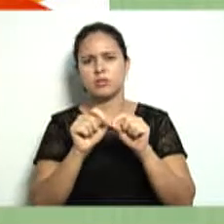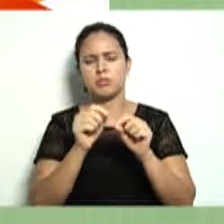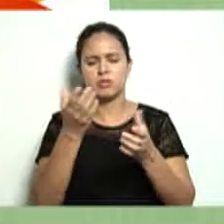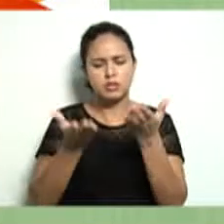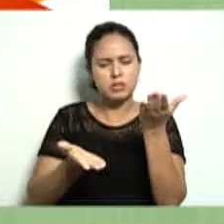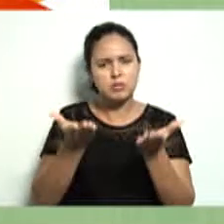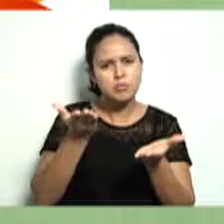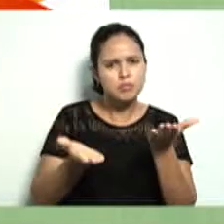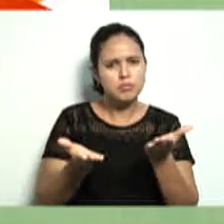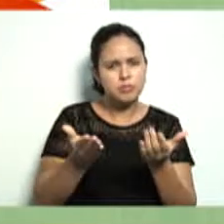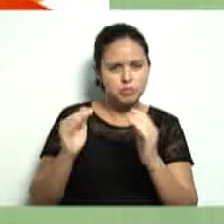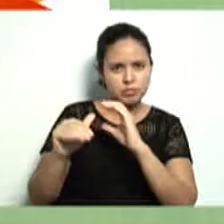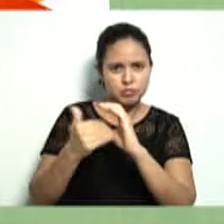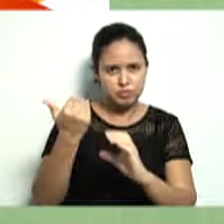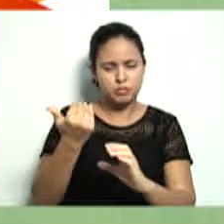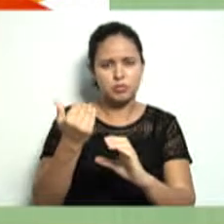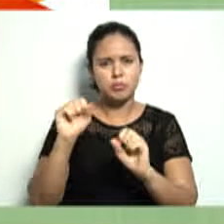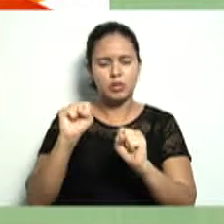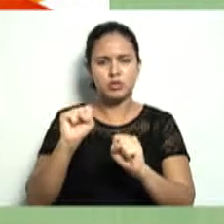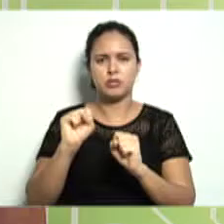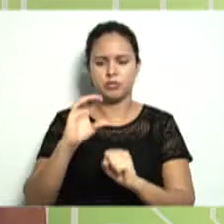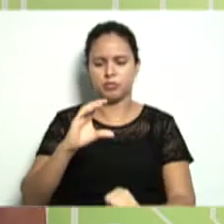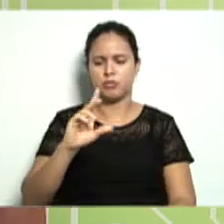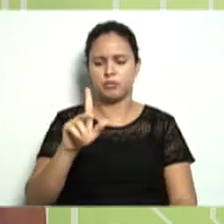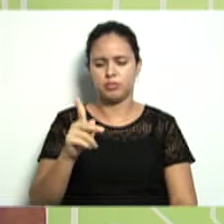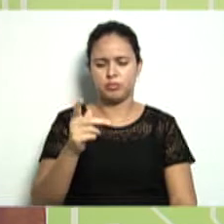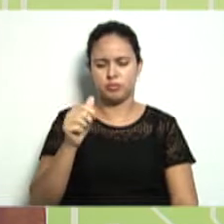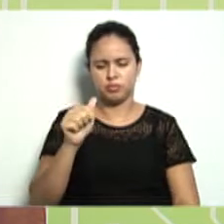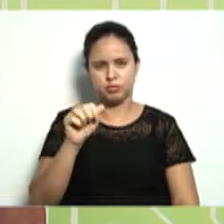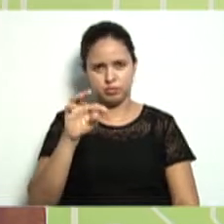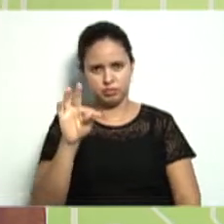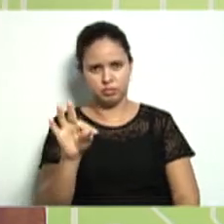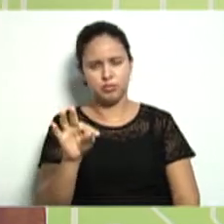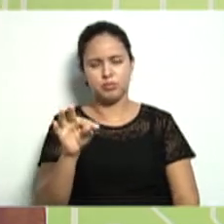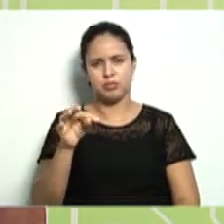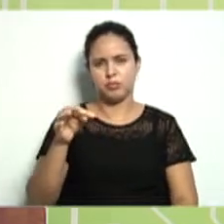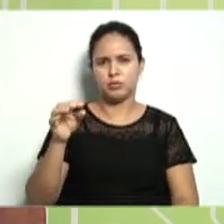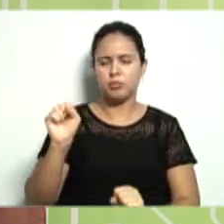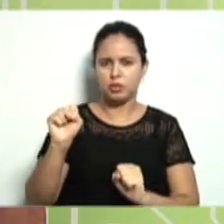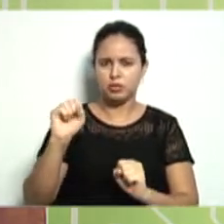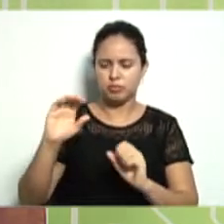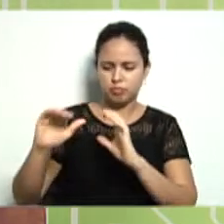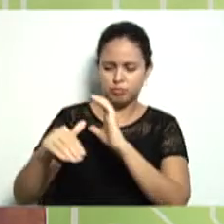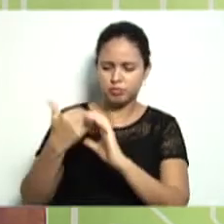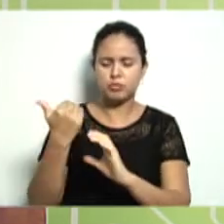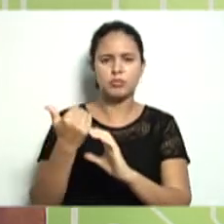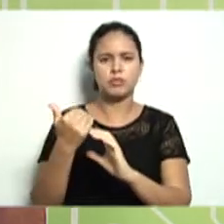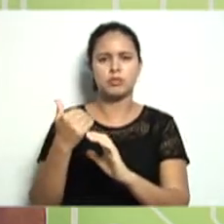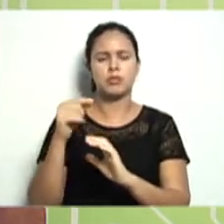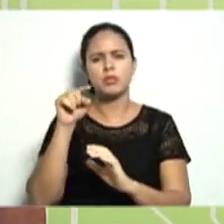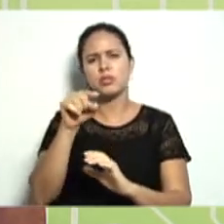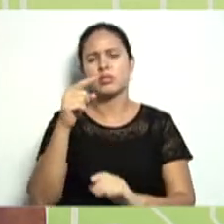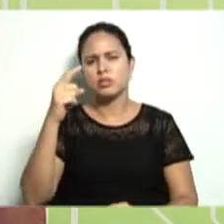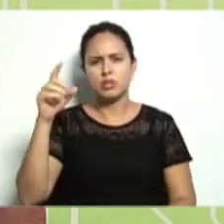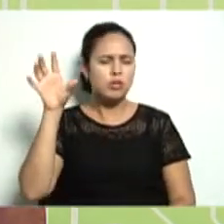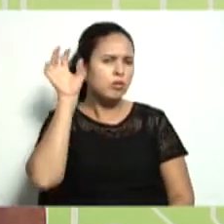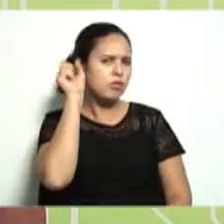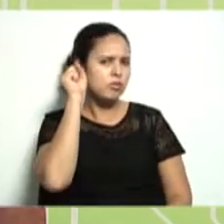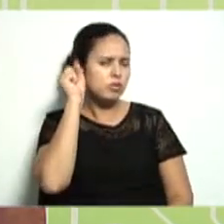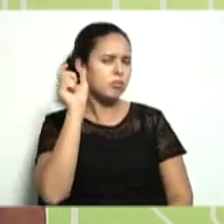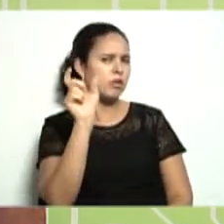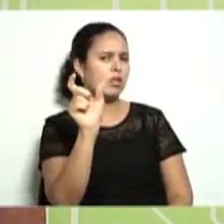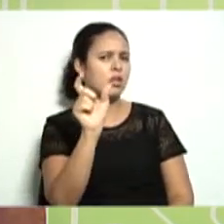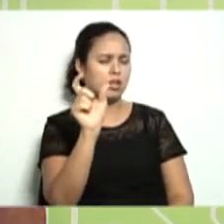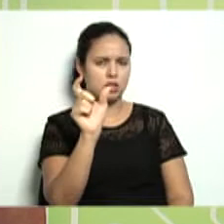sustentabilidade? Envia aqui para a gente, passa aí para o professor presencial para que ele envie, quando você ouviu a palavra sustentabilidade, o